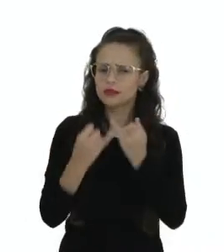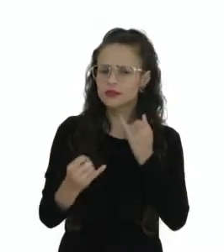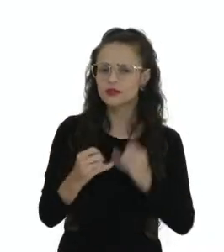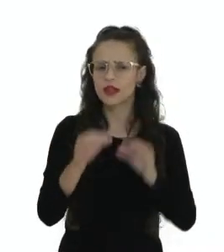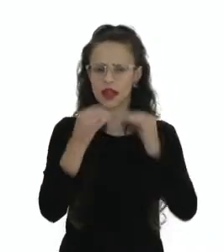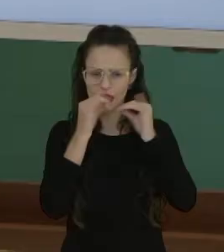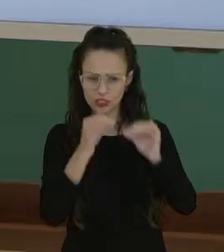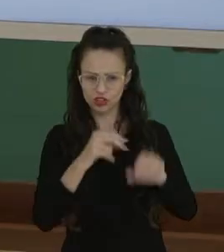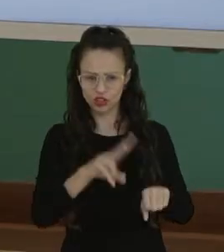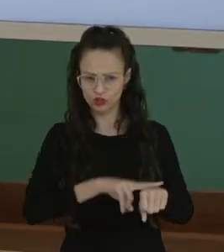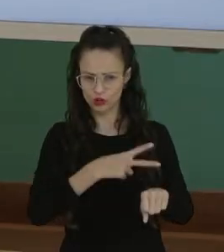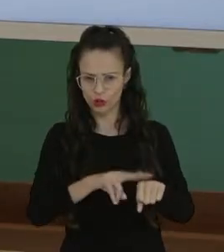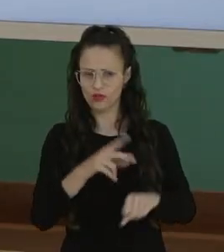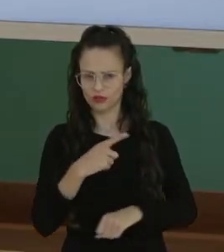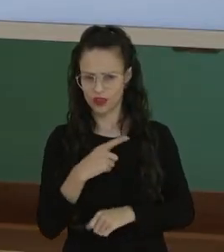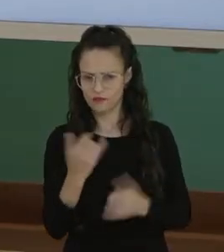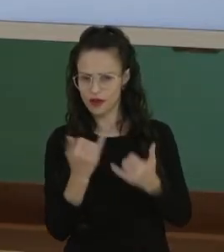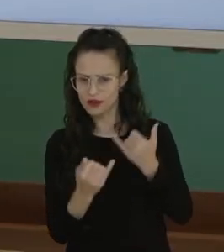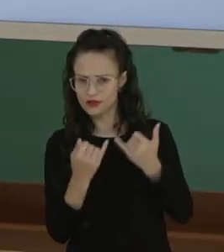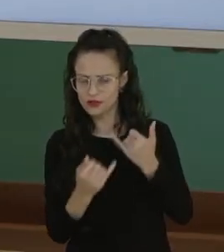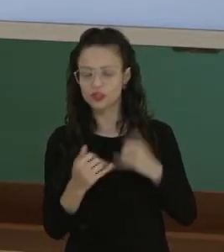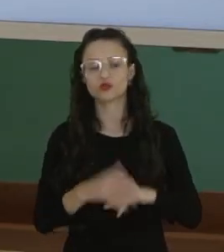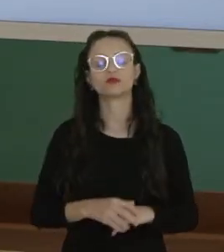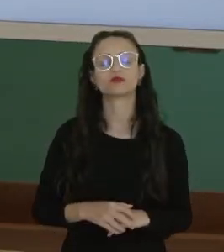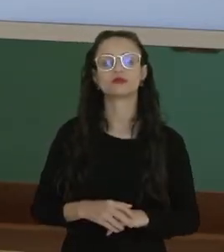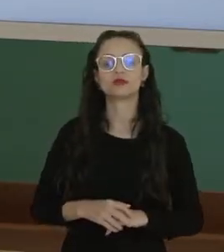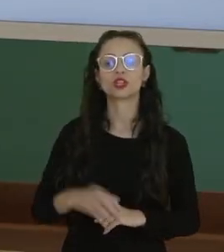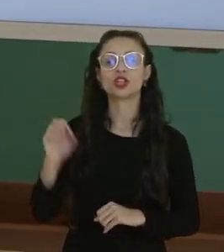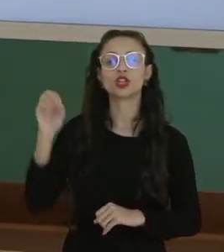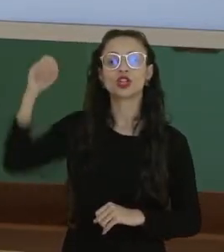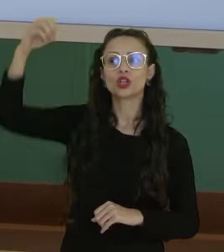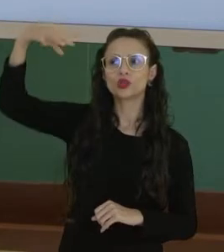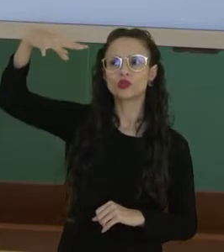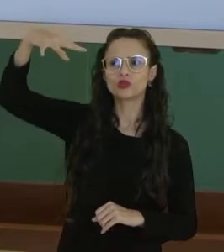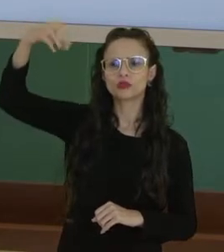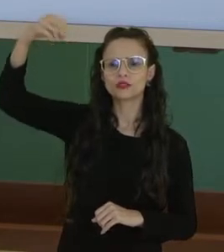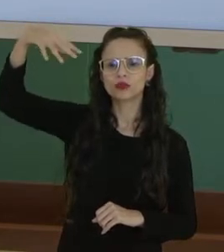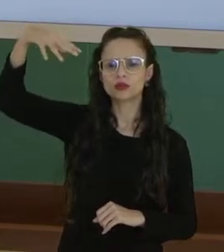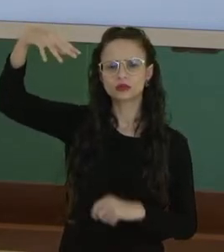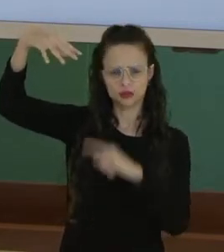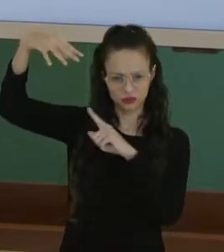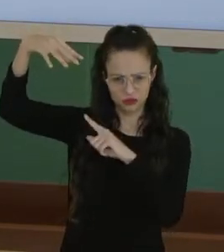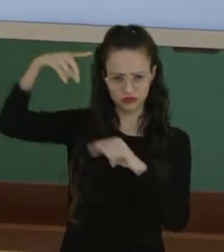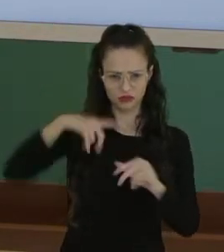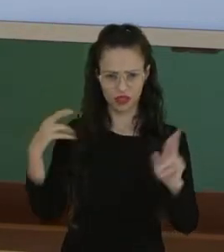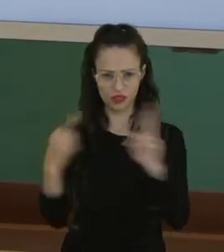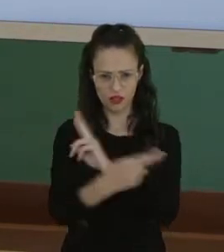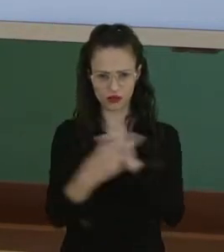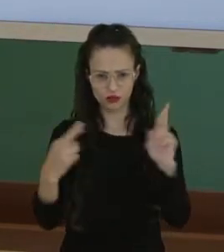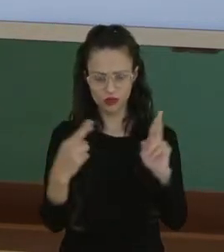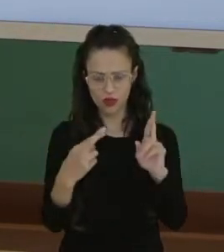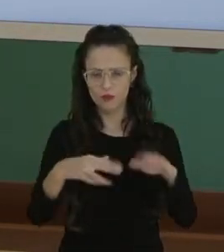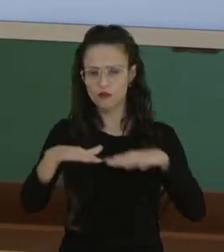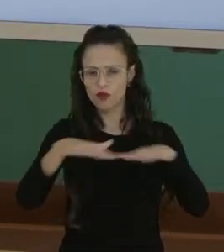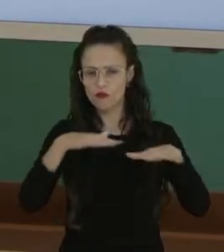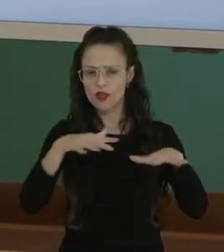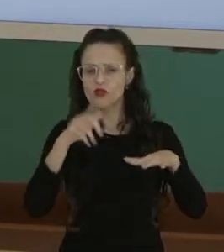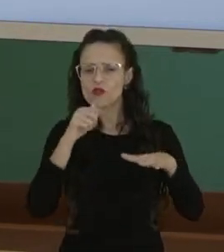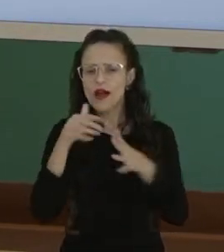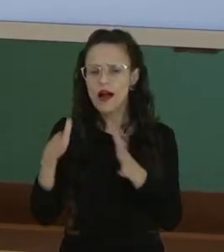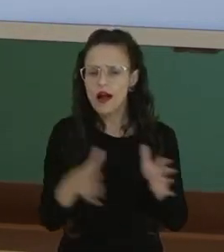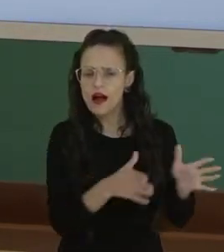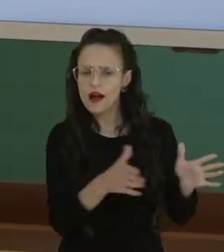contida no achocolatado? E a luz emitida por uma lâmpada tem alguma relação com a energia relacionada com o movimento das águas de um